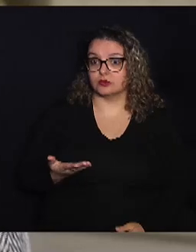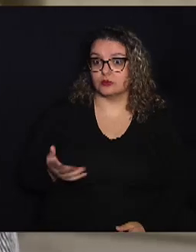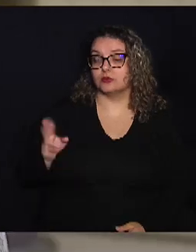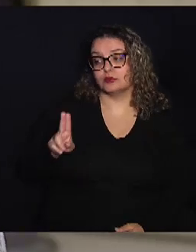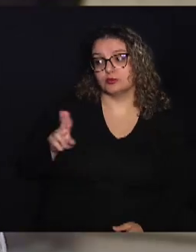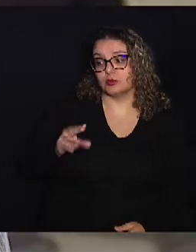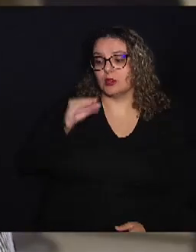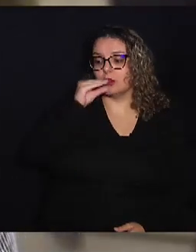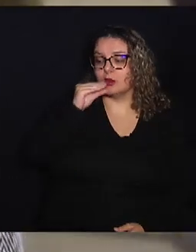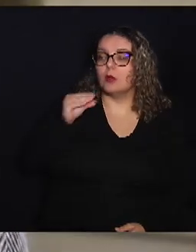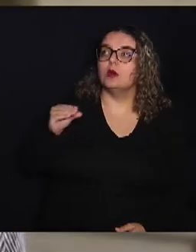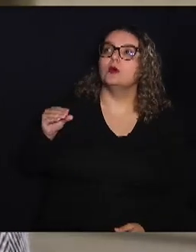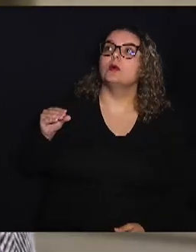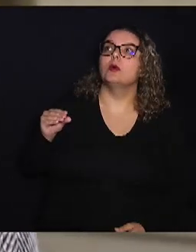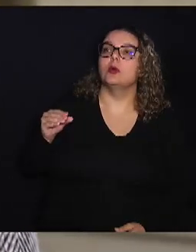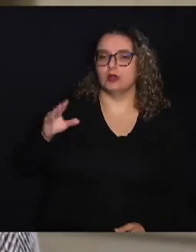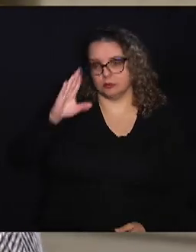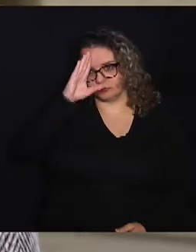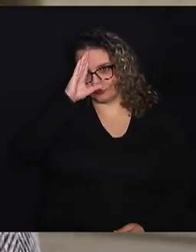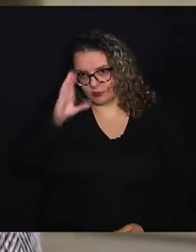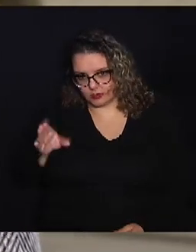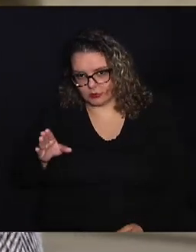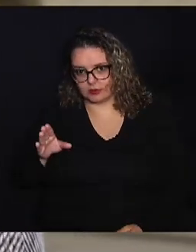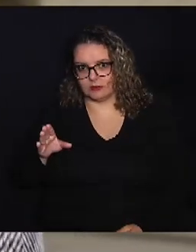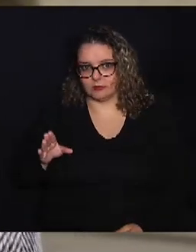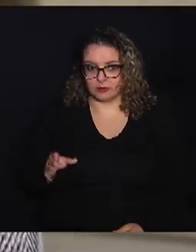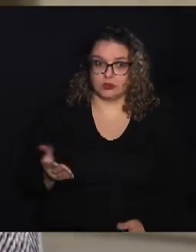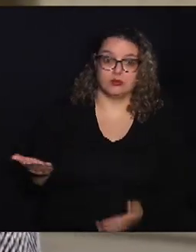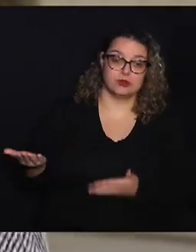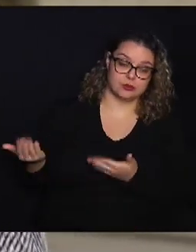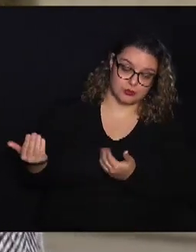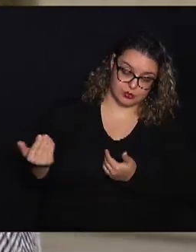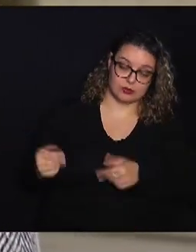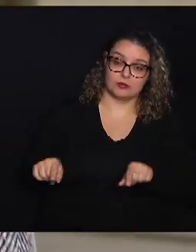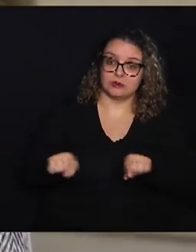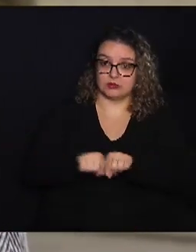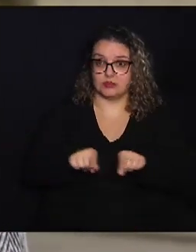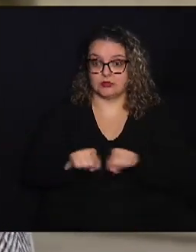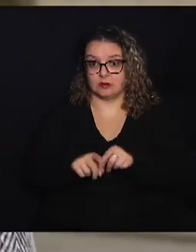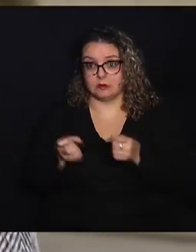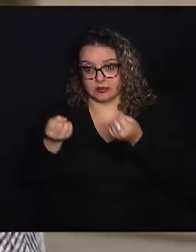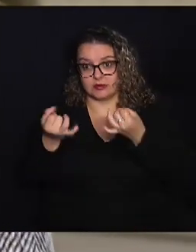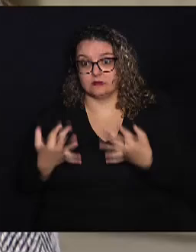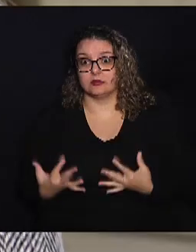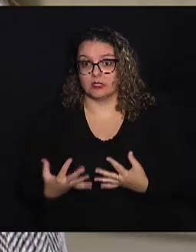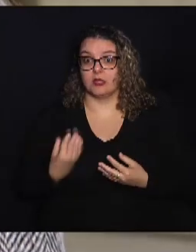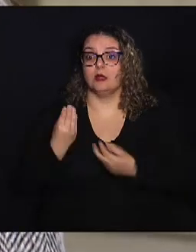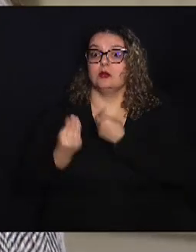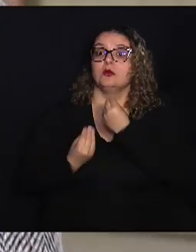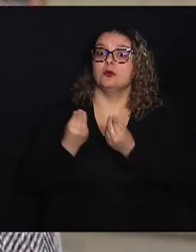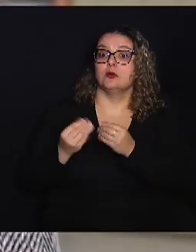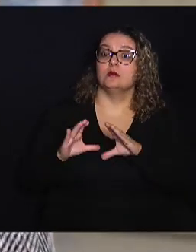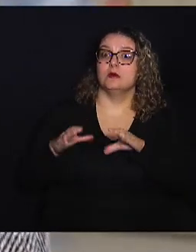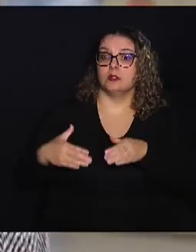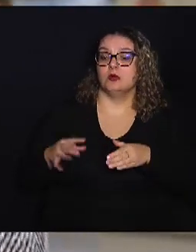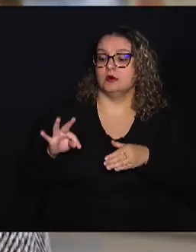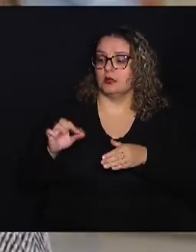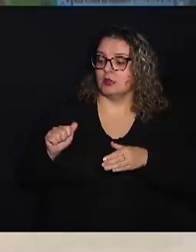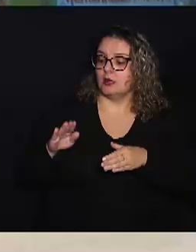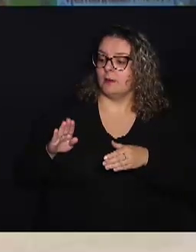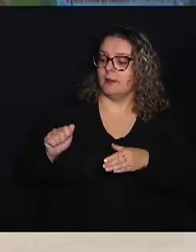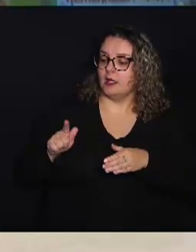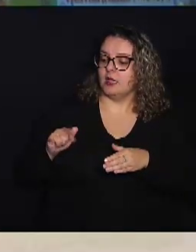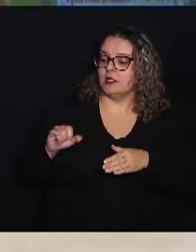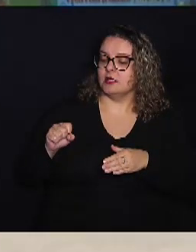cigarro eletrônico, principalmente aos jovens, e também explicar como funcionam os nossos grupos de tabagismo, para que